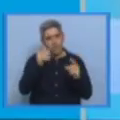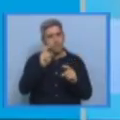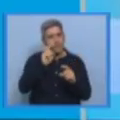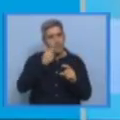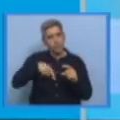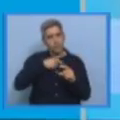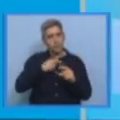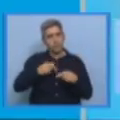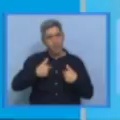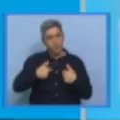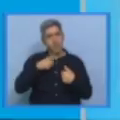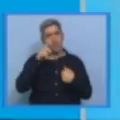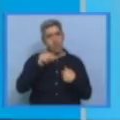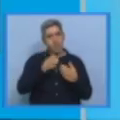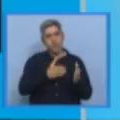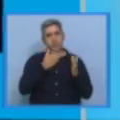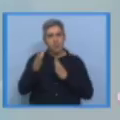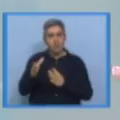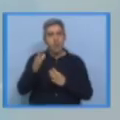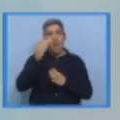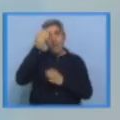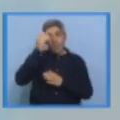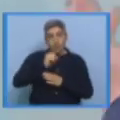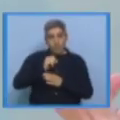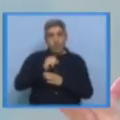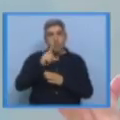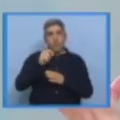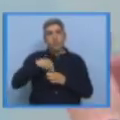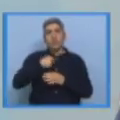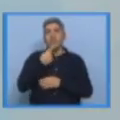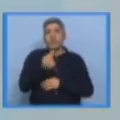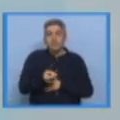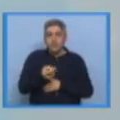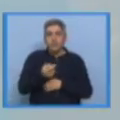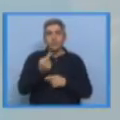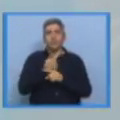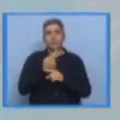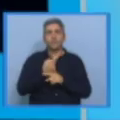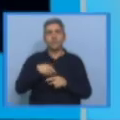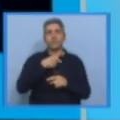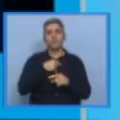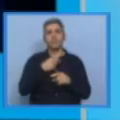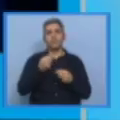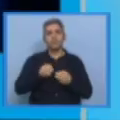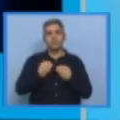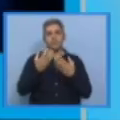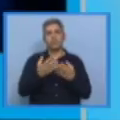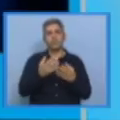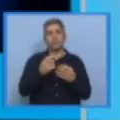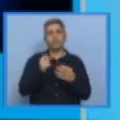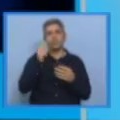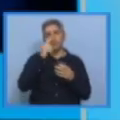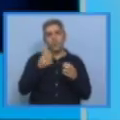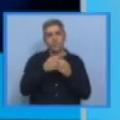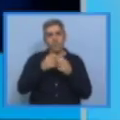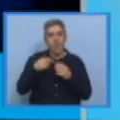do nosso lado. Mas está também, creio eu, daquilo que nós dizemos, daquilo que nós passamos para com quem